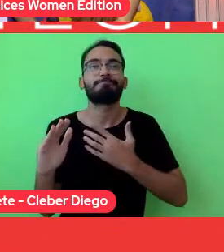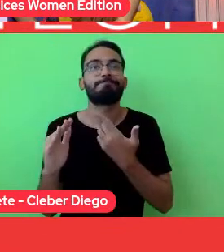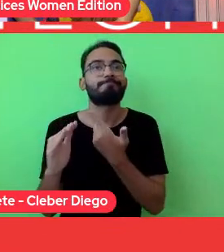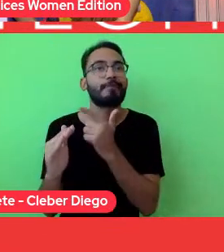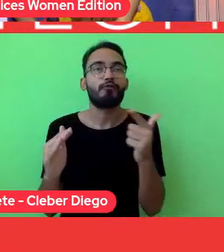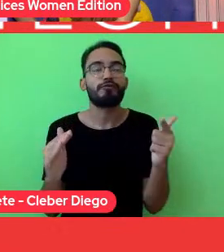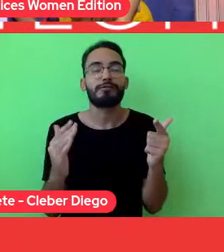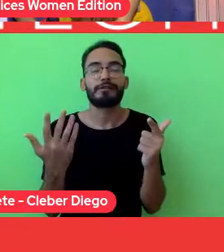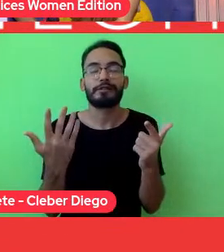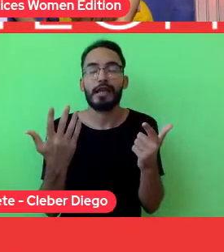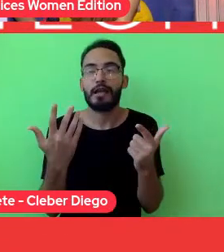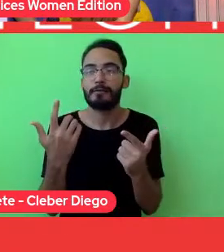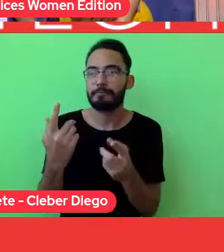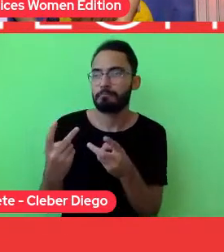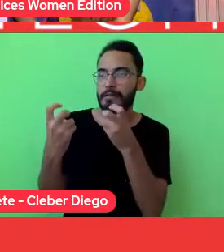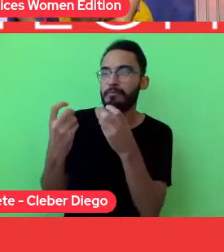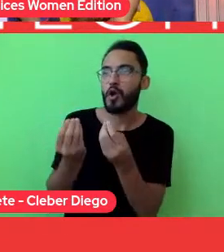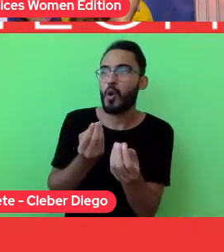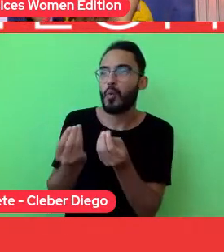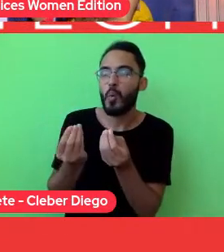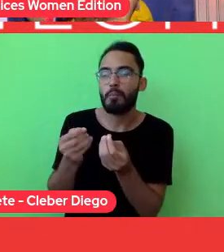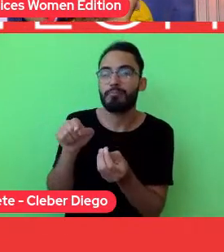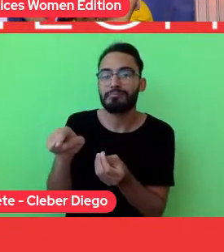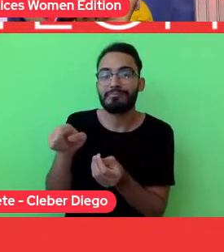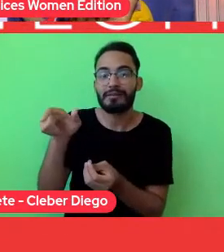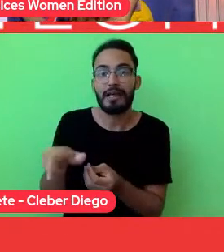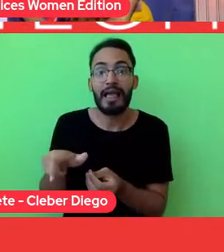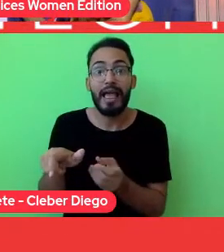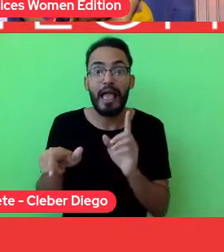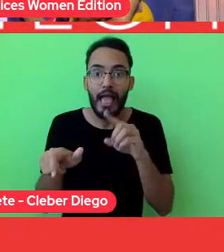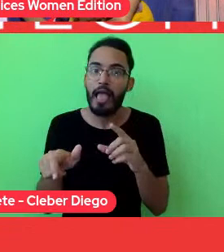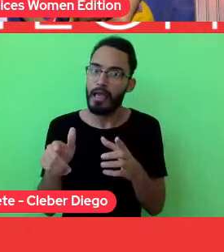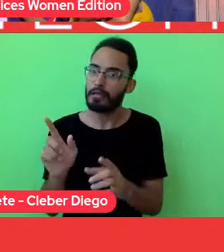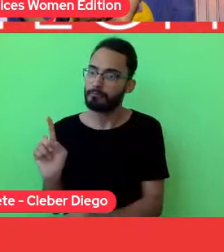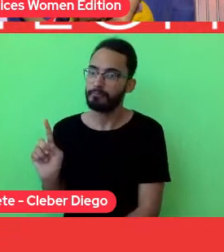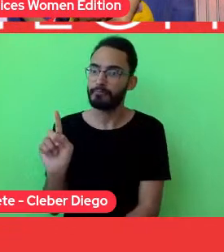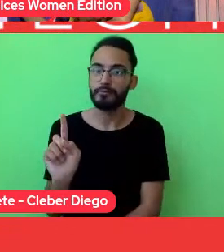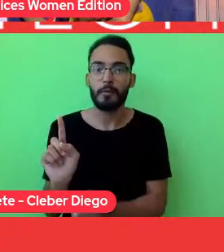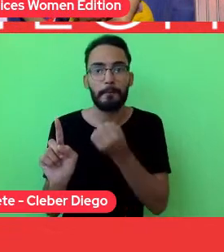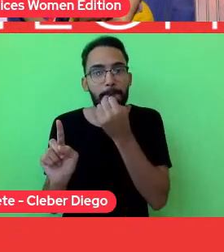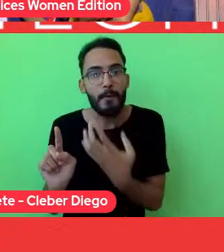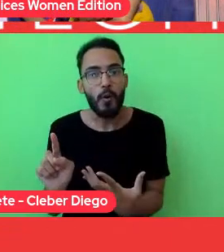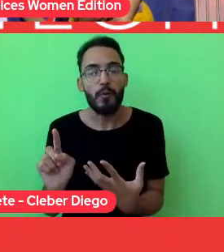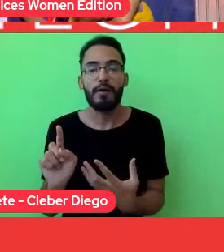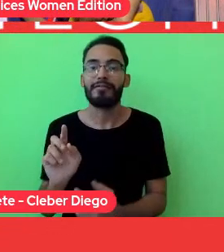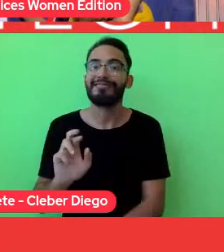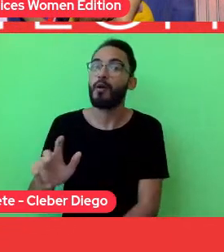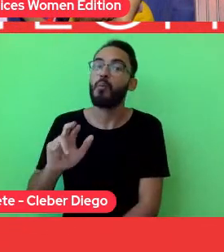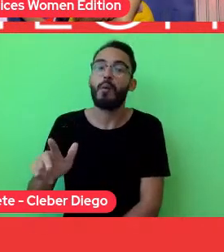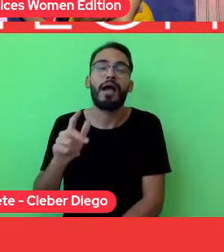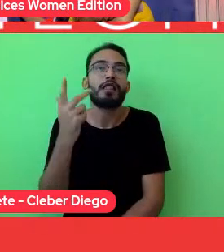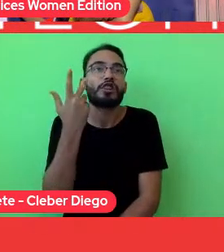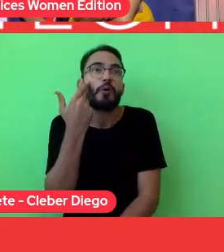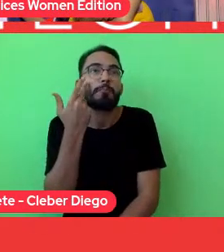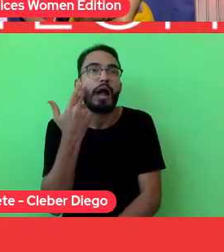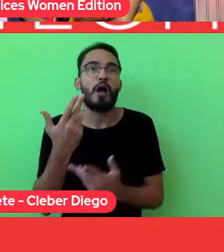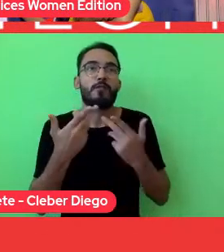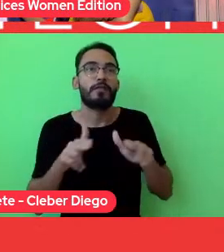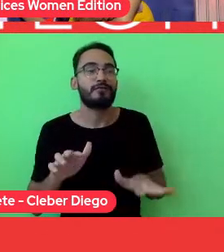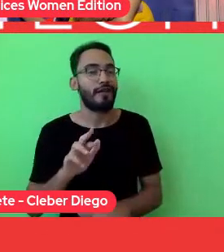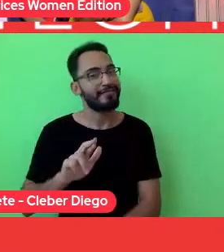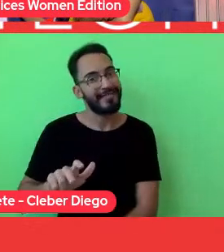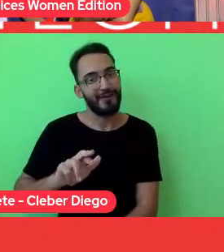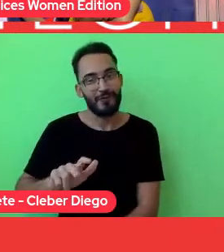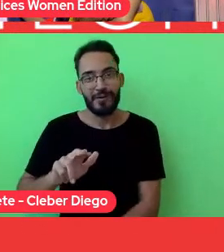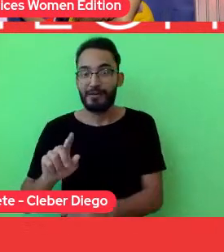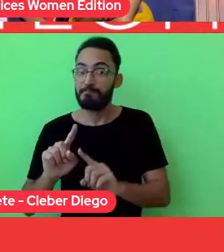realizado o quanto isso era uma posição até de privilégio, né? E não era uma coisa tão normal e natural. Então, foi a partir desse grupo